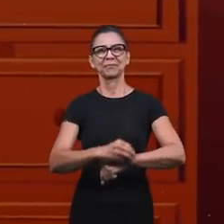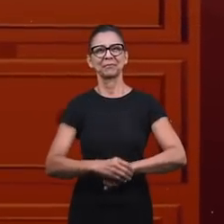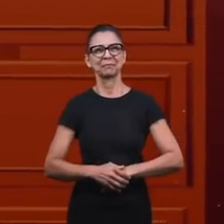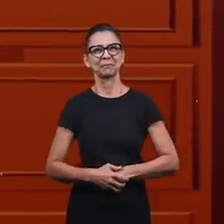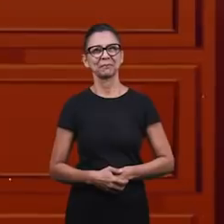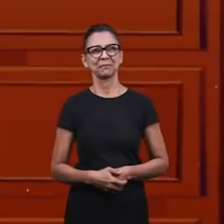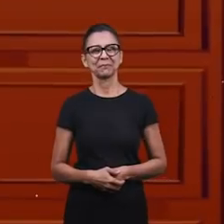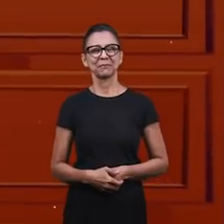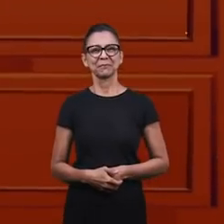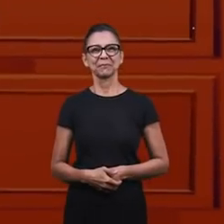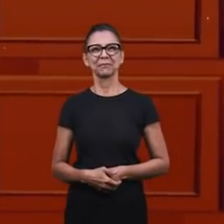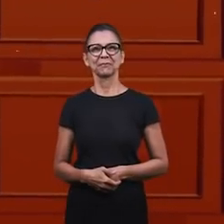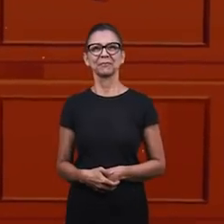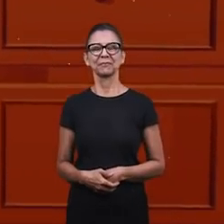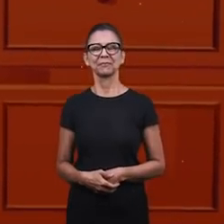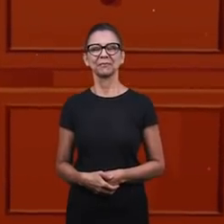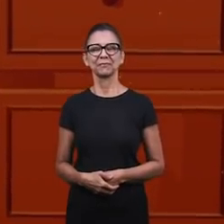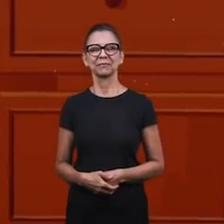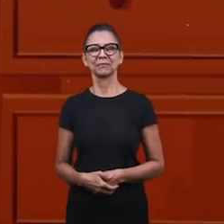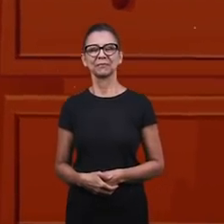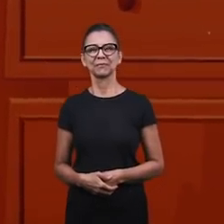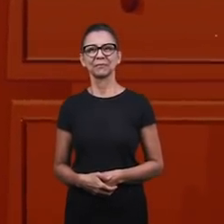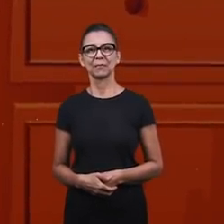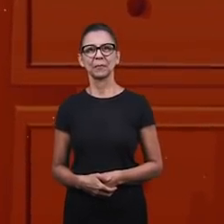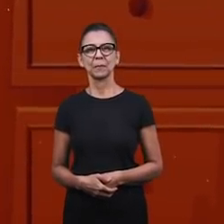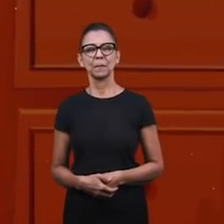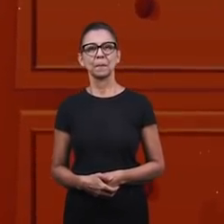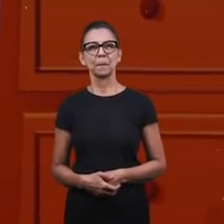de mim.